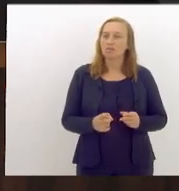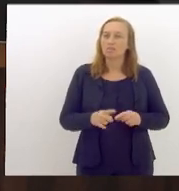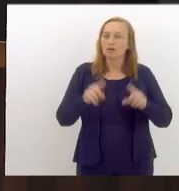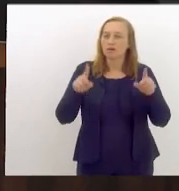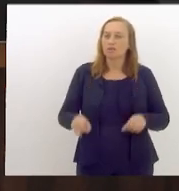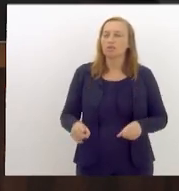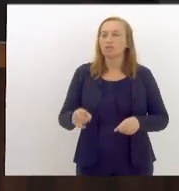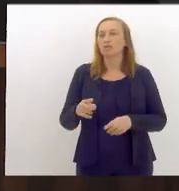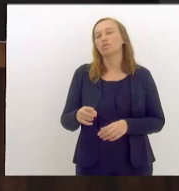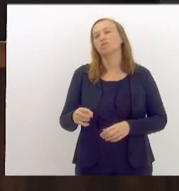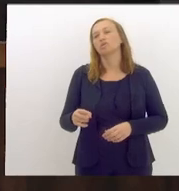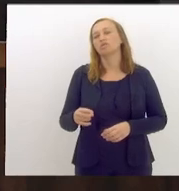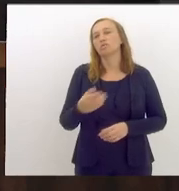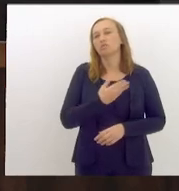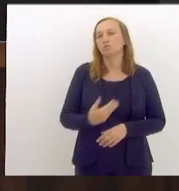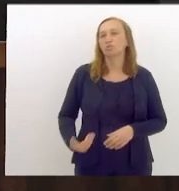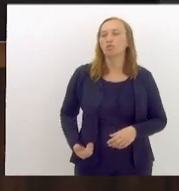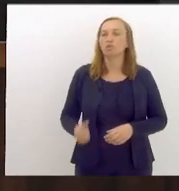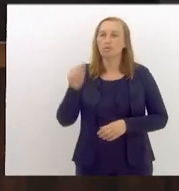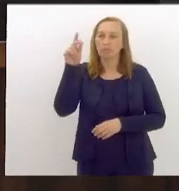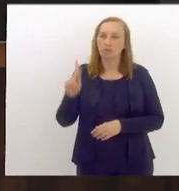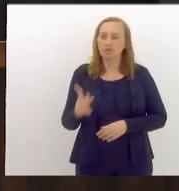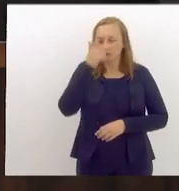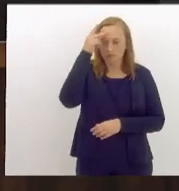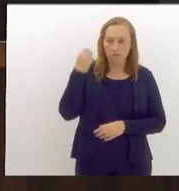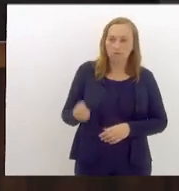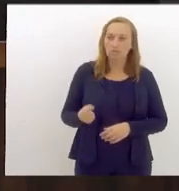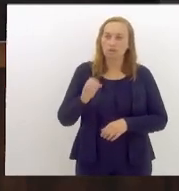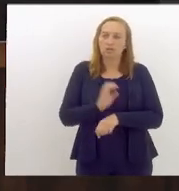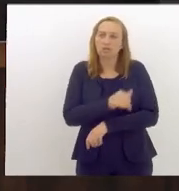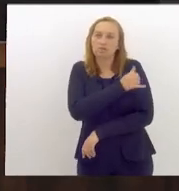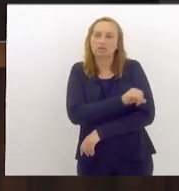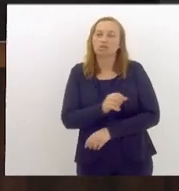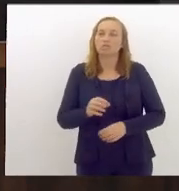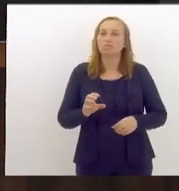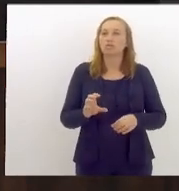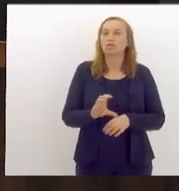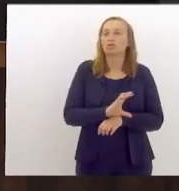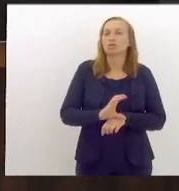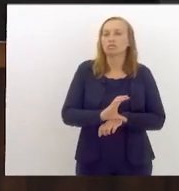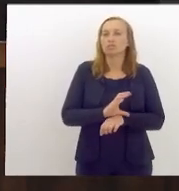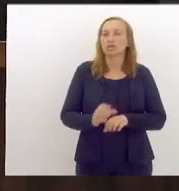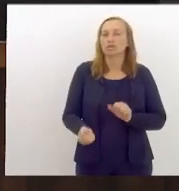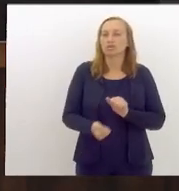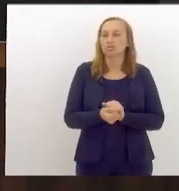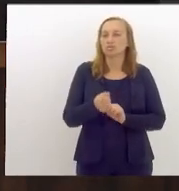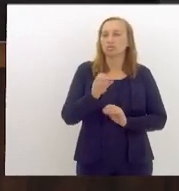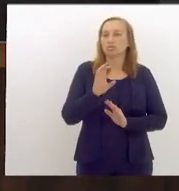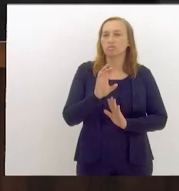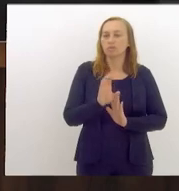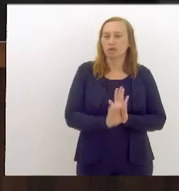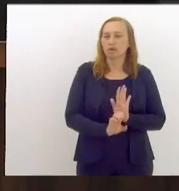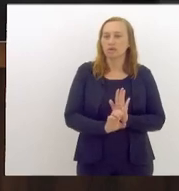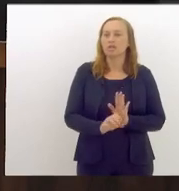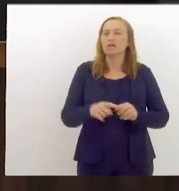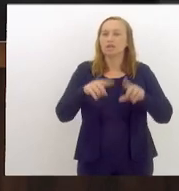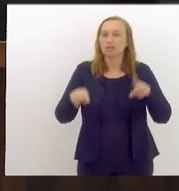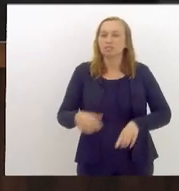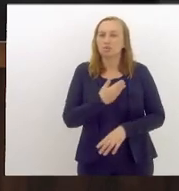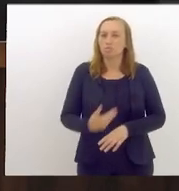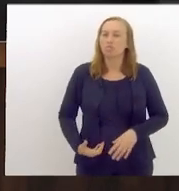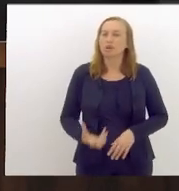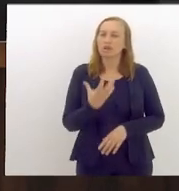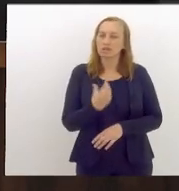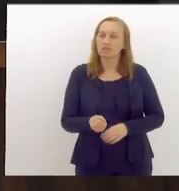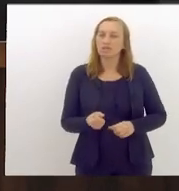ativos e nativos e pensões do Estado do Rio de Janeiro pareceres da comissão de condição Justiça pela constitucionalidade com emendas servidores públicos